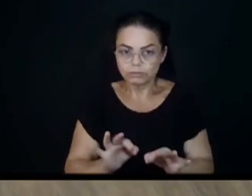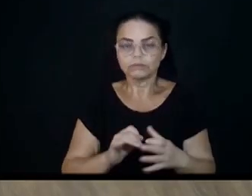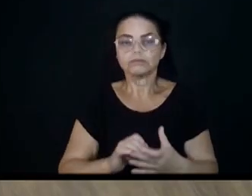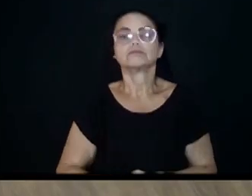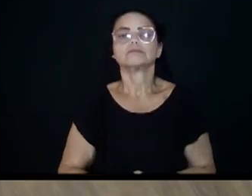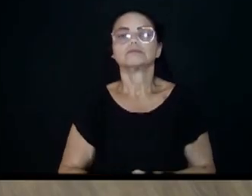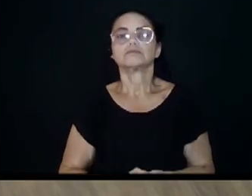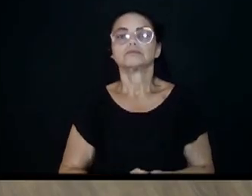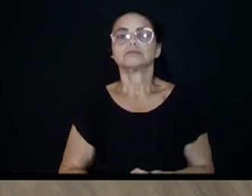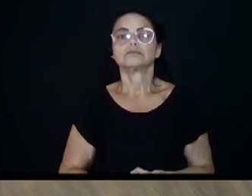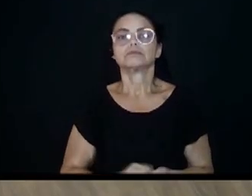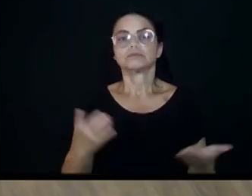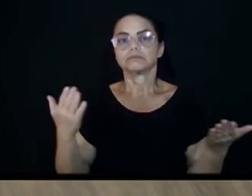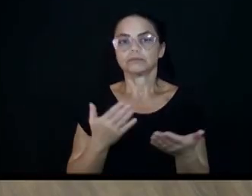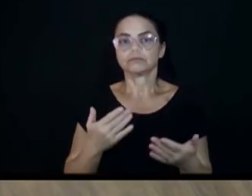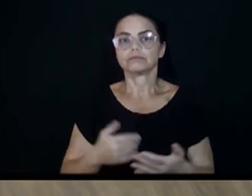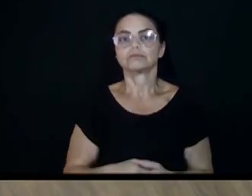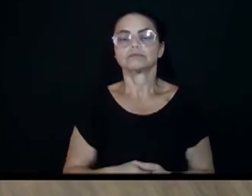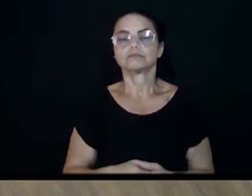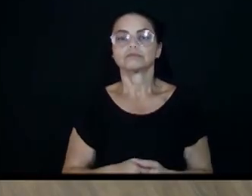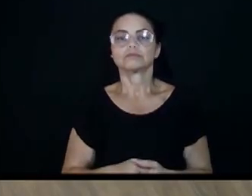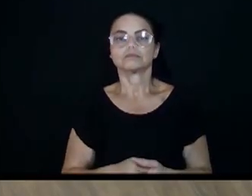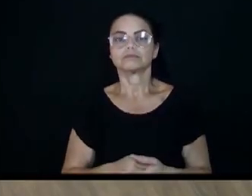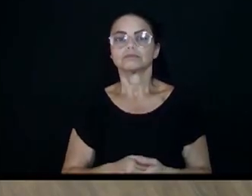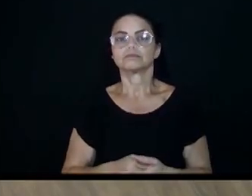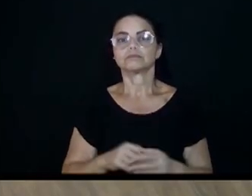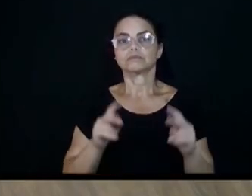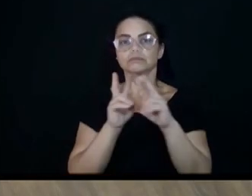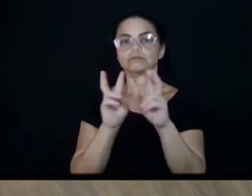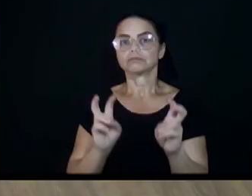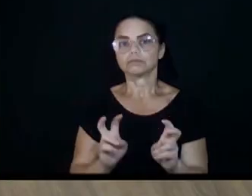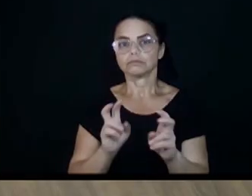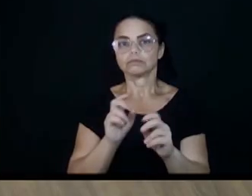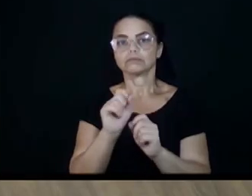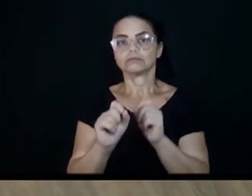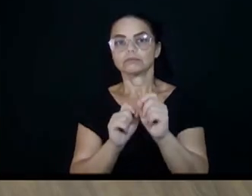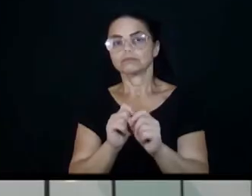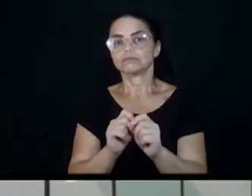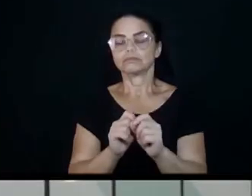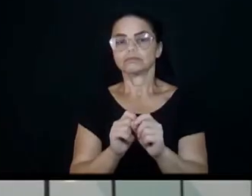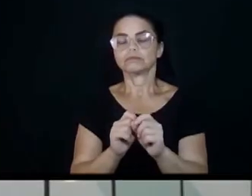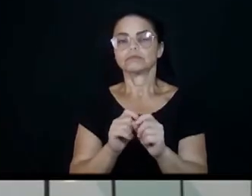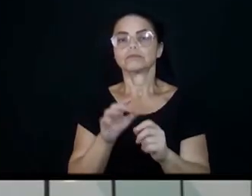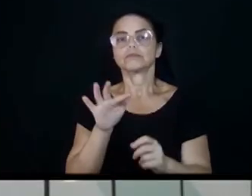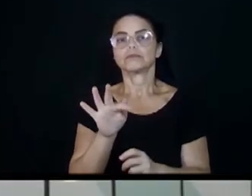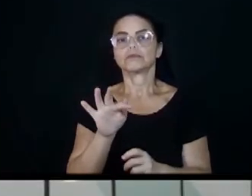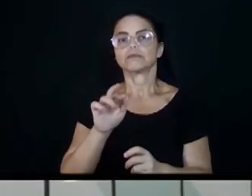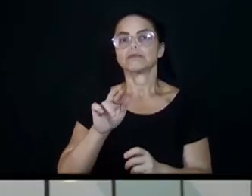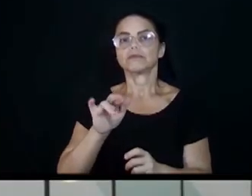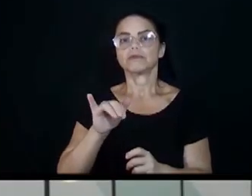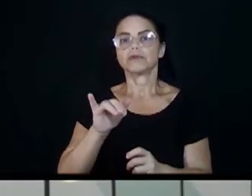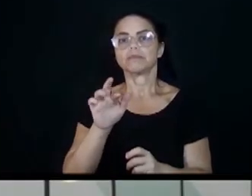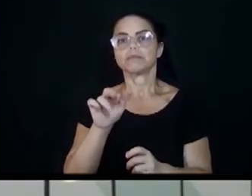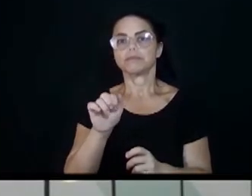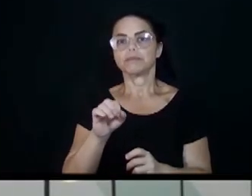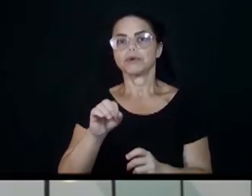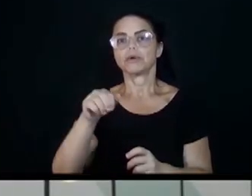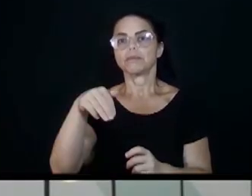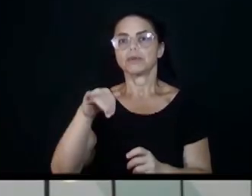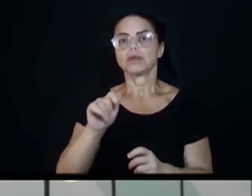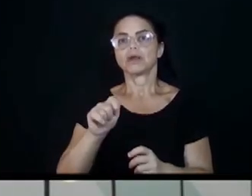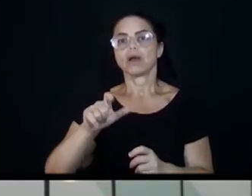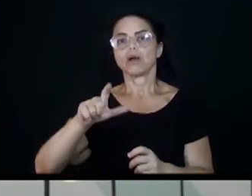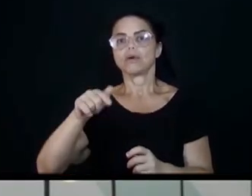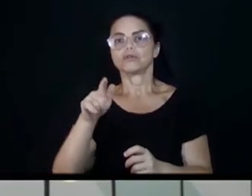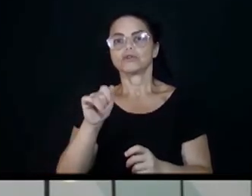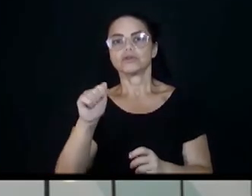gente vai entrar nessa questão, então, da fibromialgia, né, falar um pouquinho sobre também essa condição. Ela